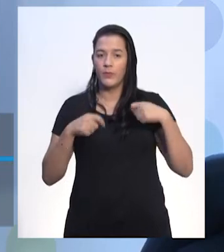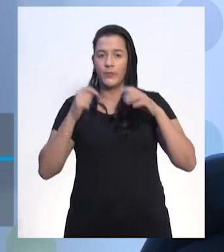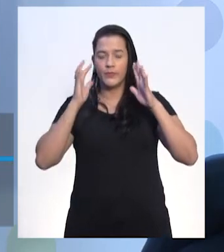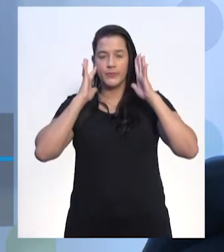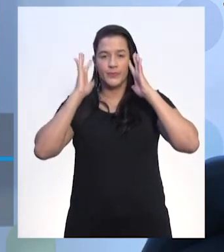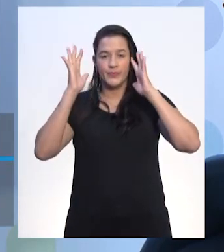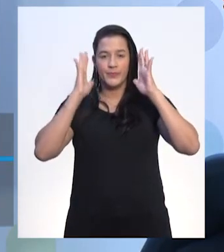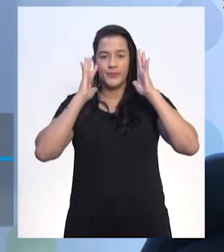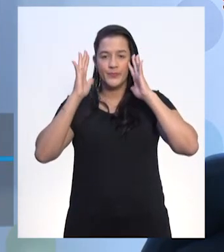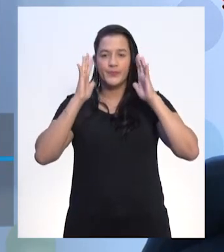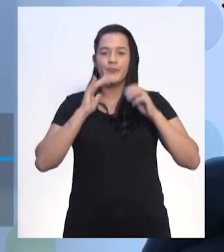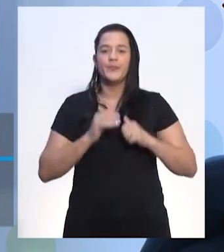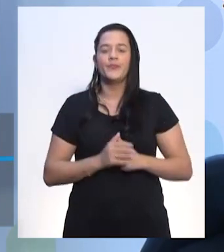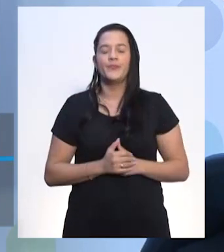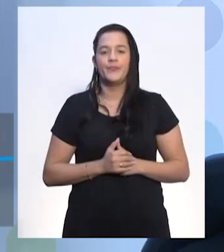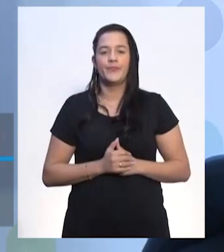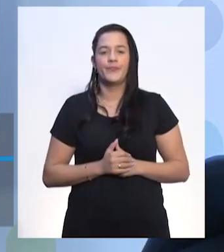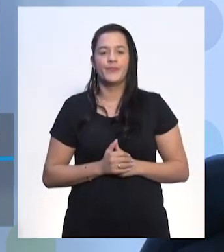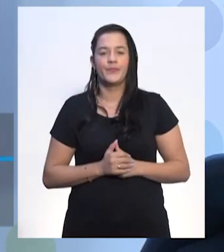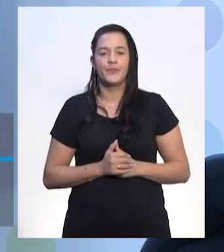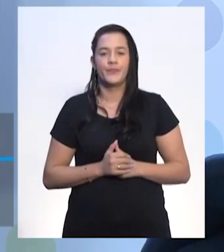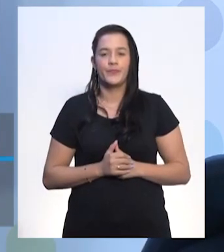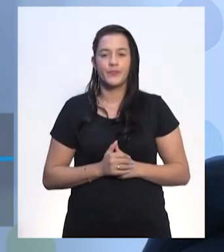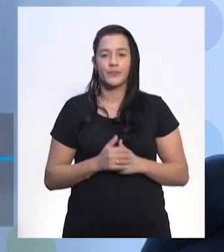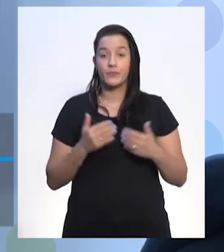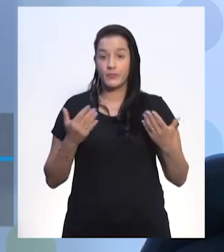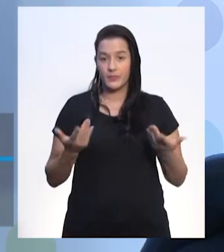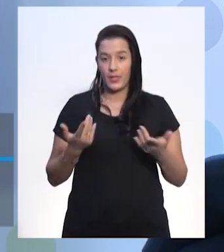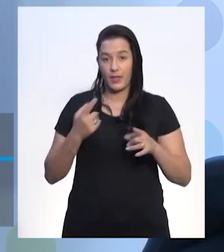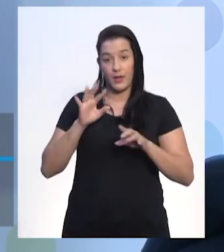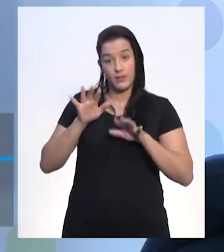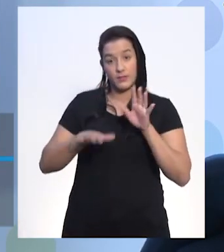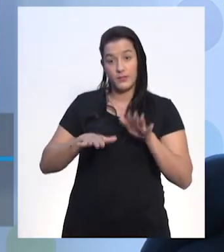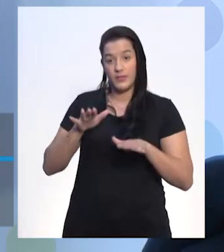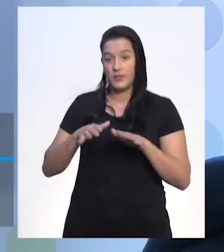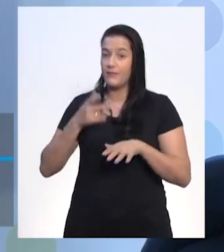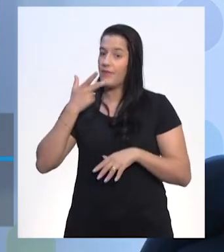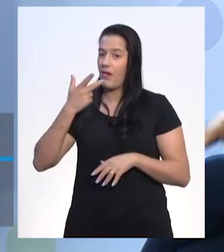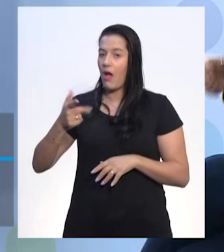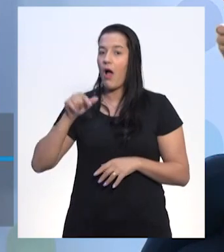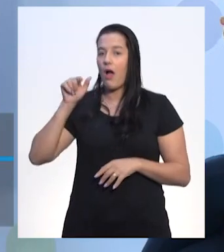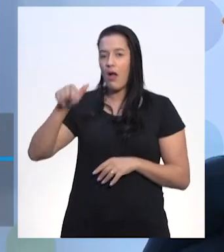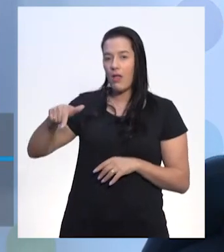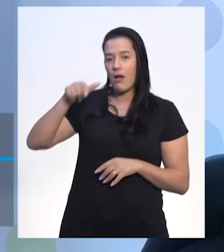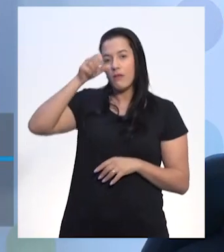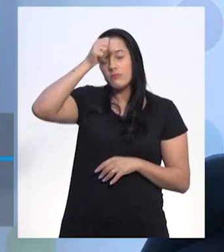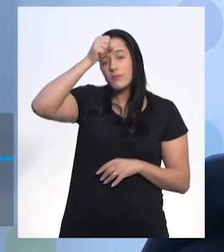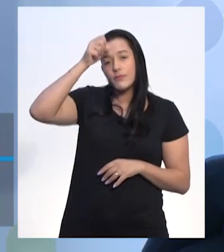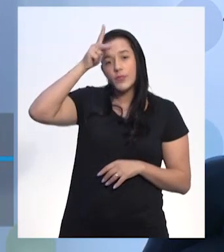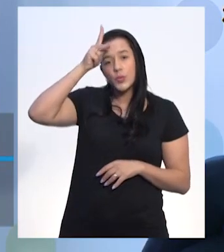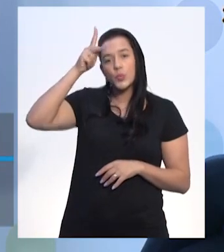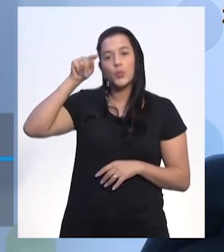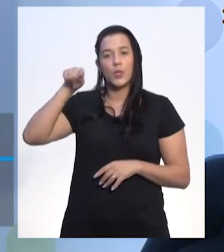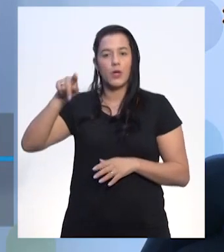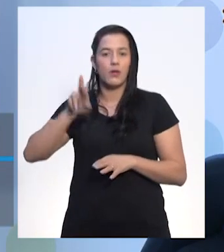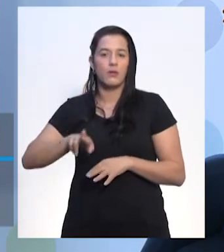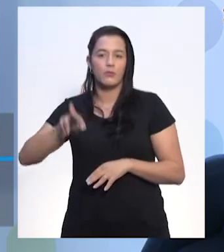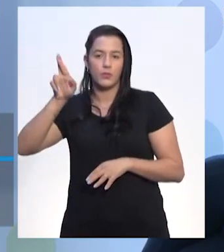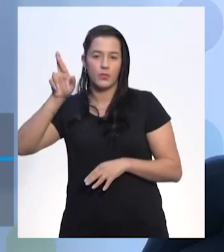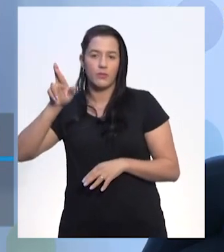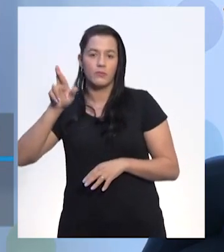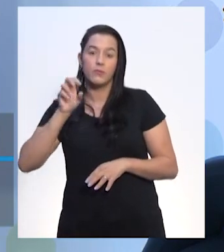de se fazer uma reflexão, porque também não adianta só cobrarmos, não é, se a gente não